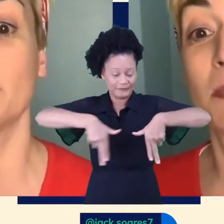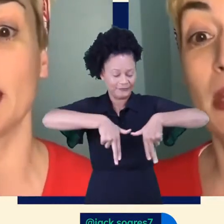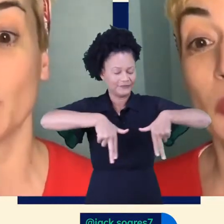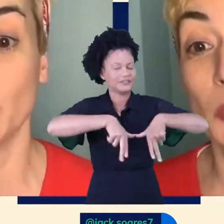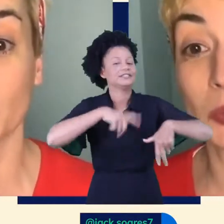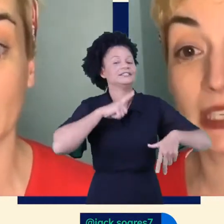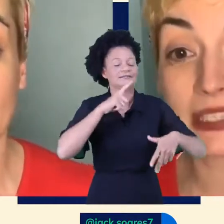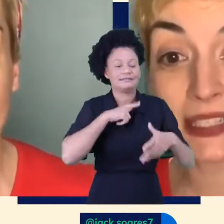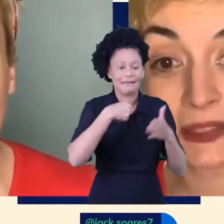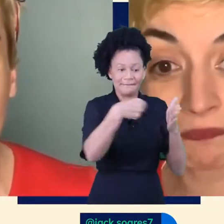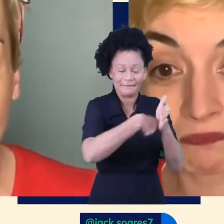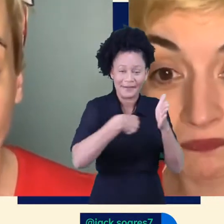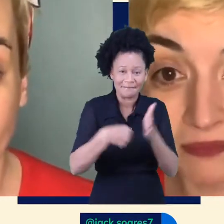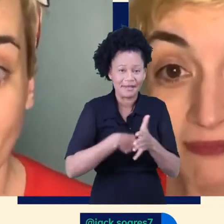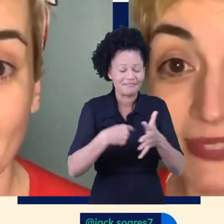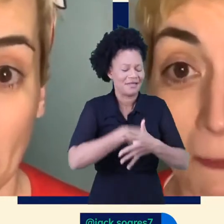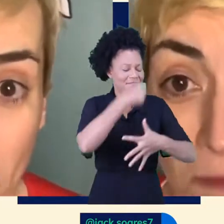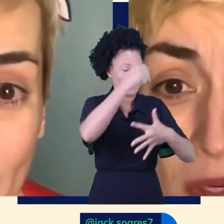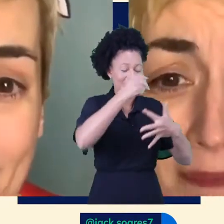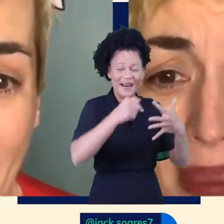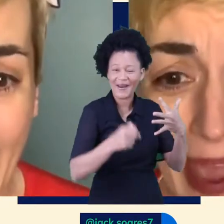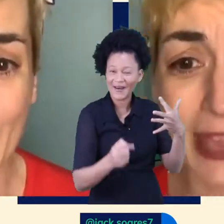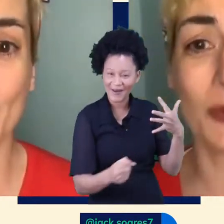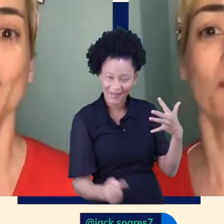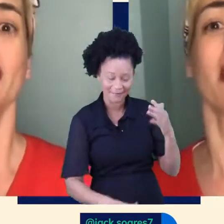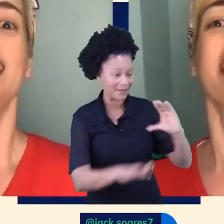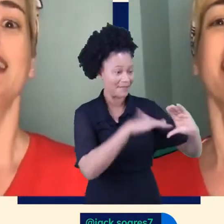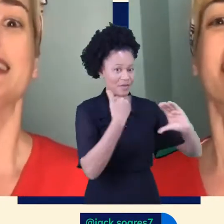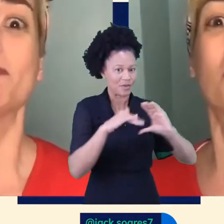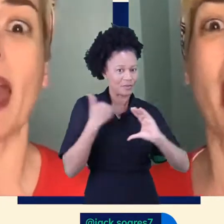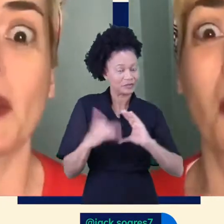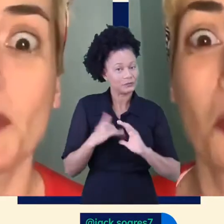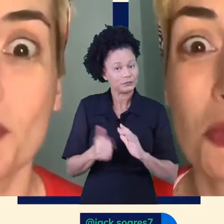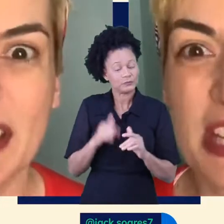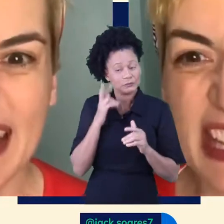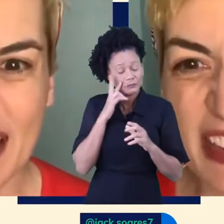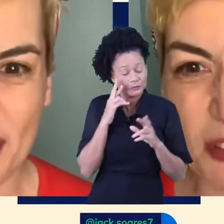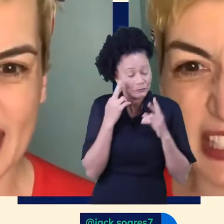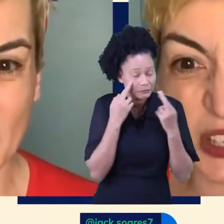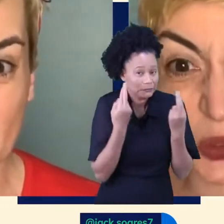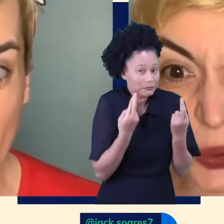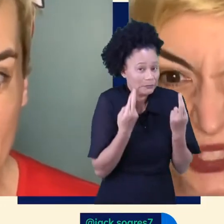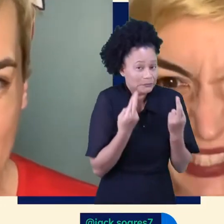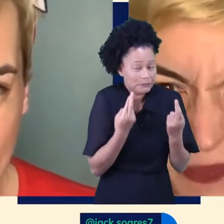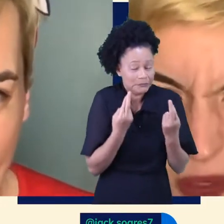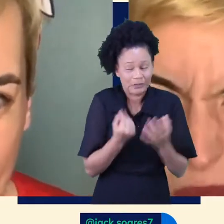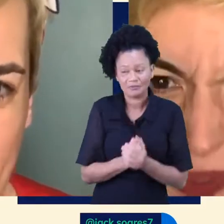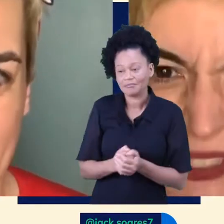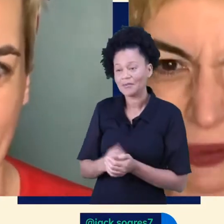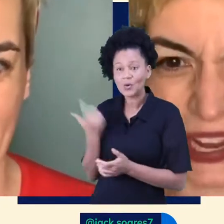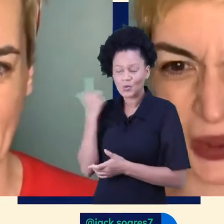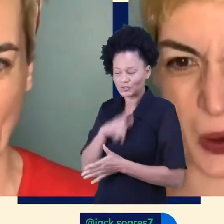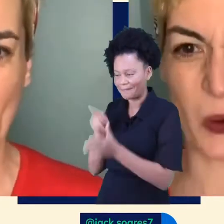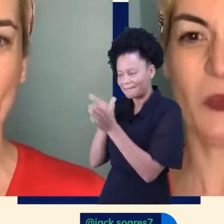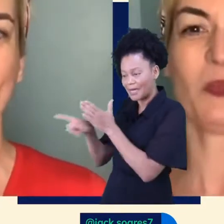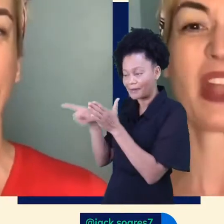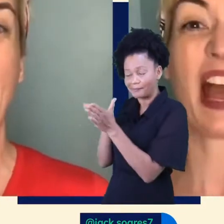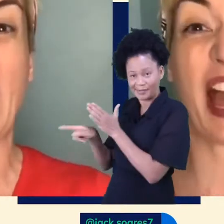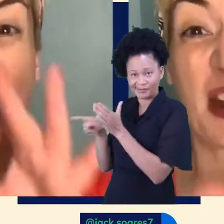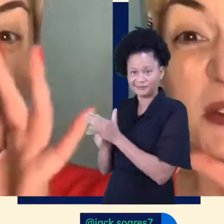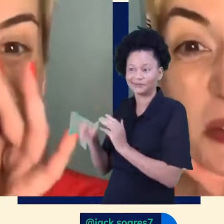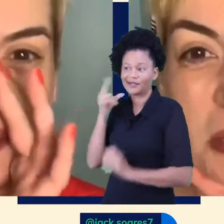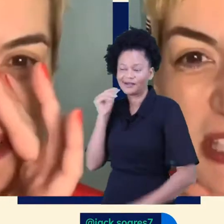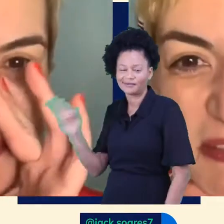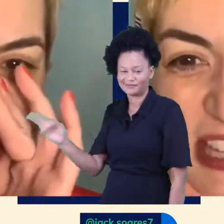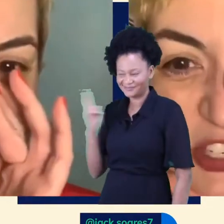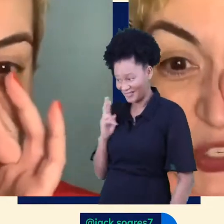várias perguntas por e-mail. Espero conseguir fazer todas as perguntas para Carol.